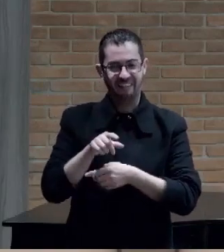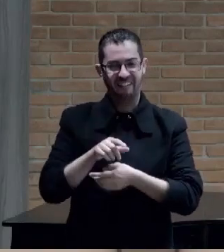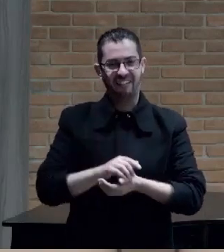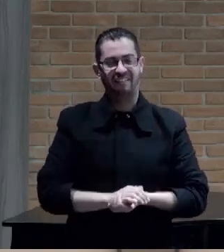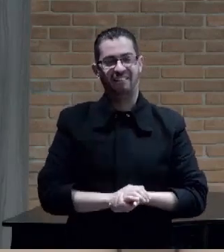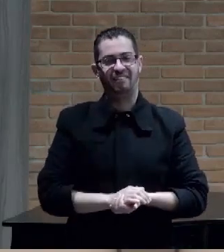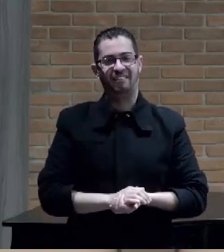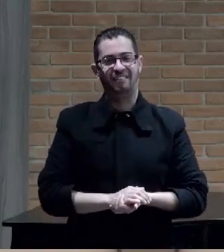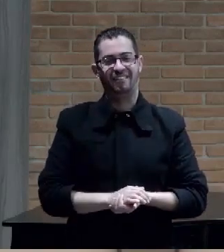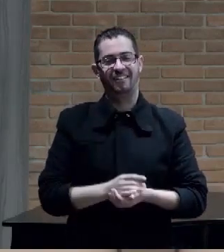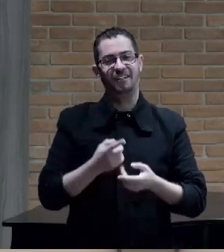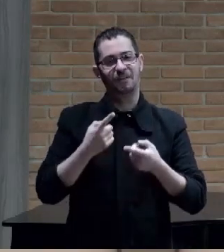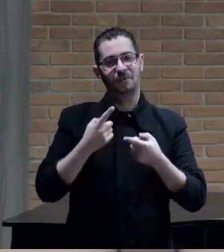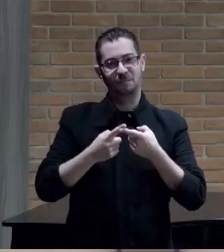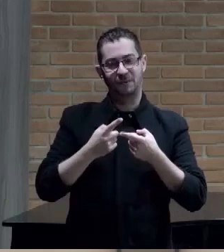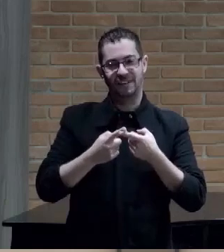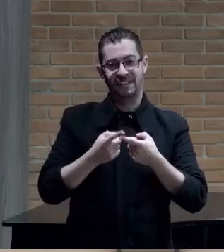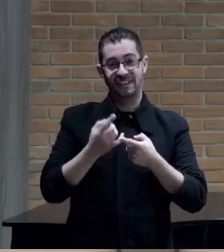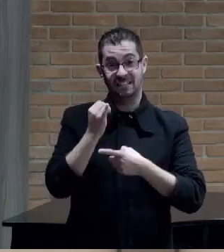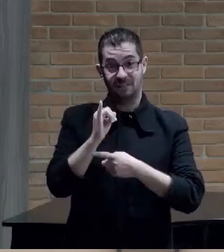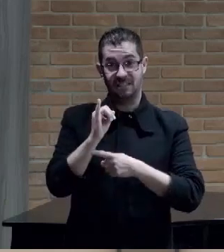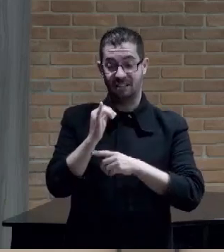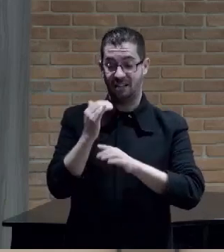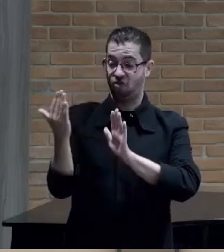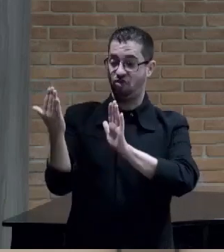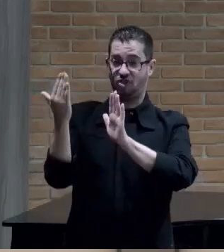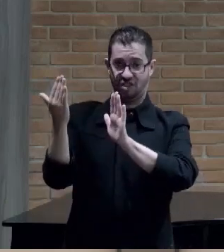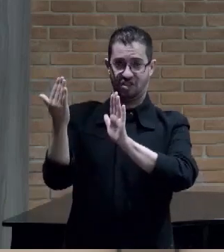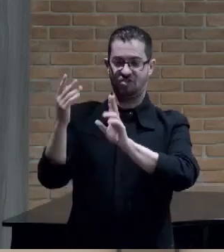Porque quando você está diante do mundo,